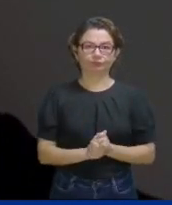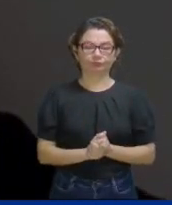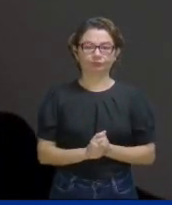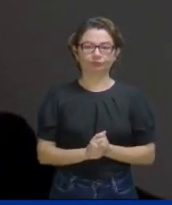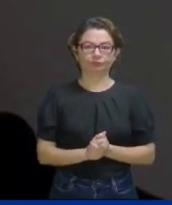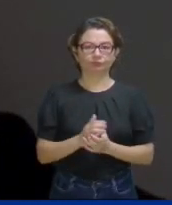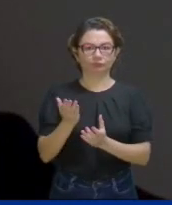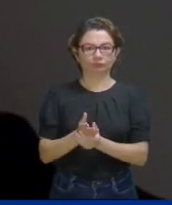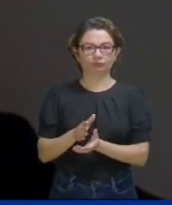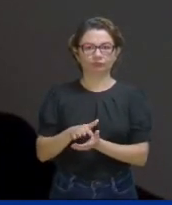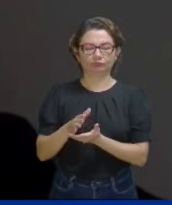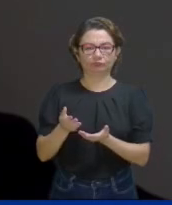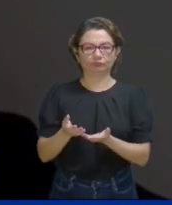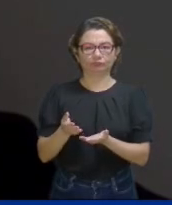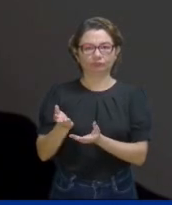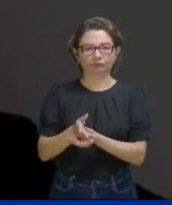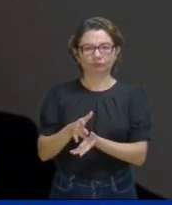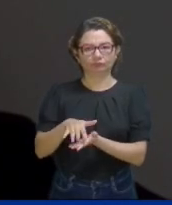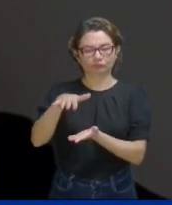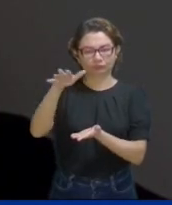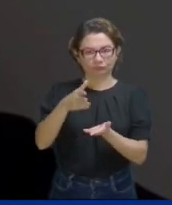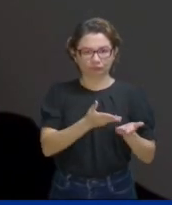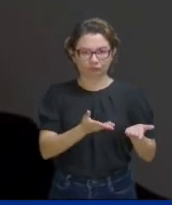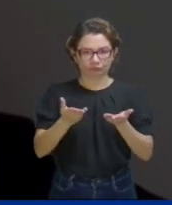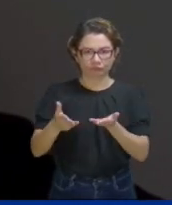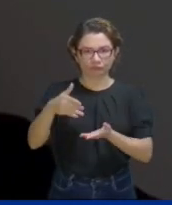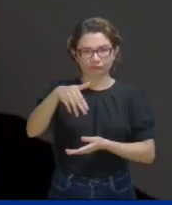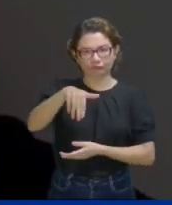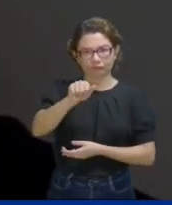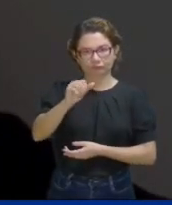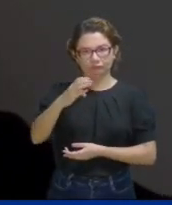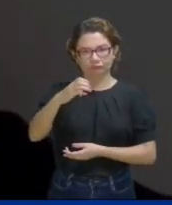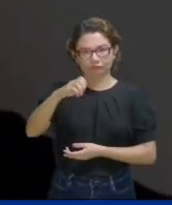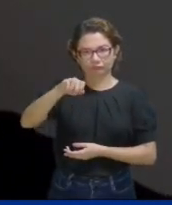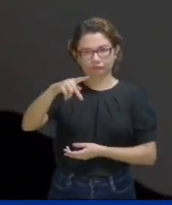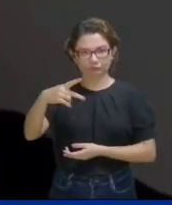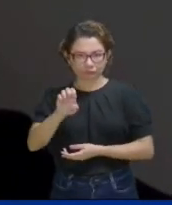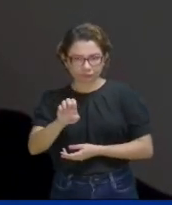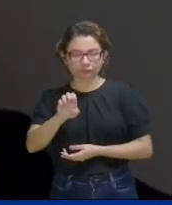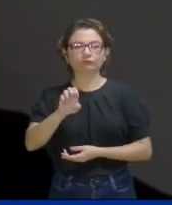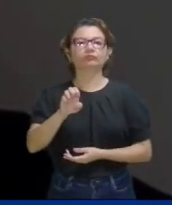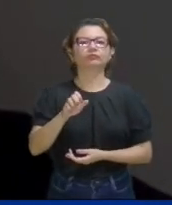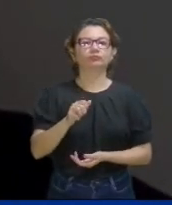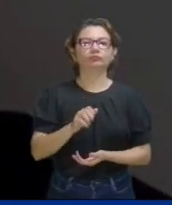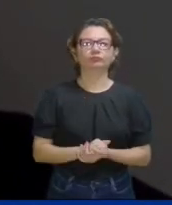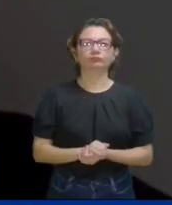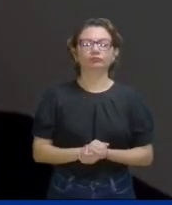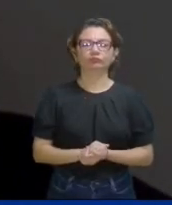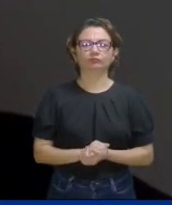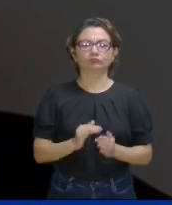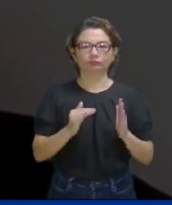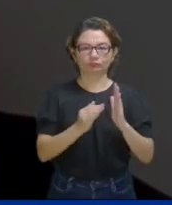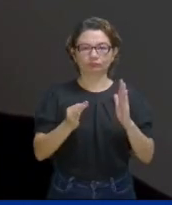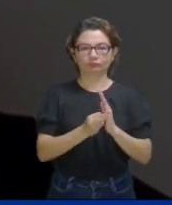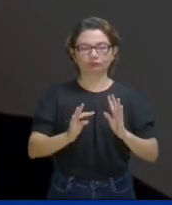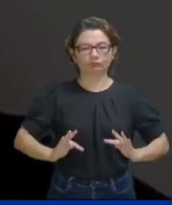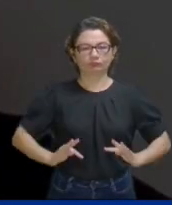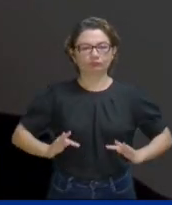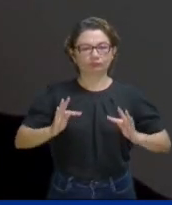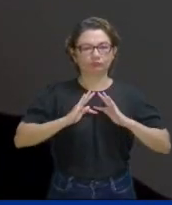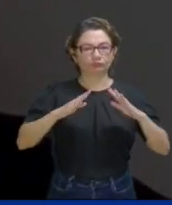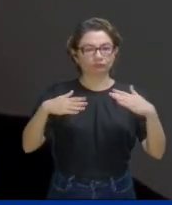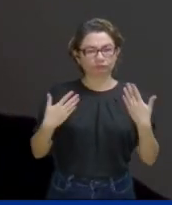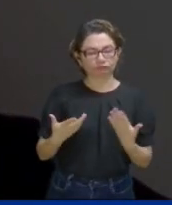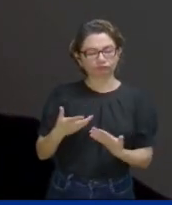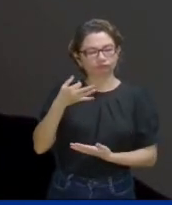os autos ao Núcleo de Análise de Contas Eleitorais e Partidárias, o NACEP, para parecer técnico. Em seu